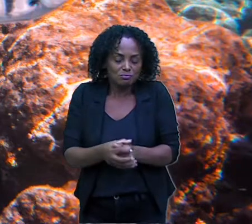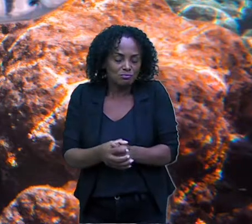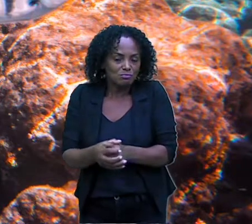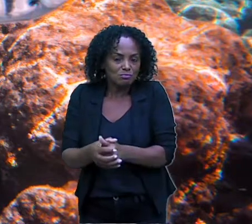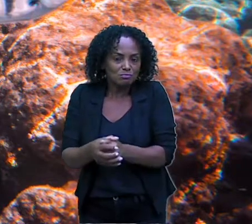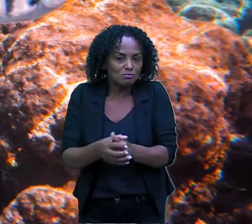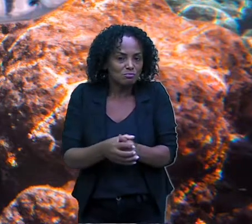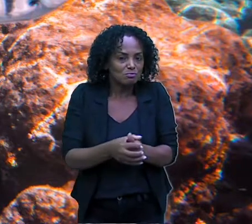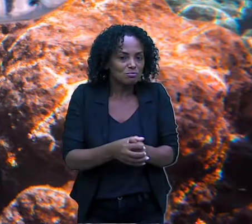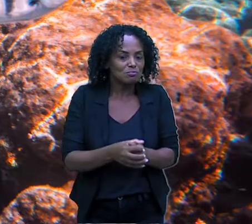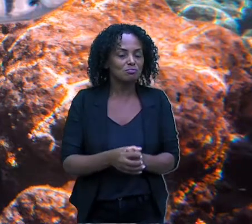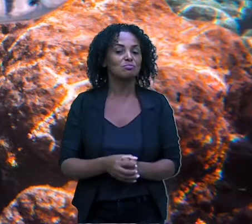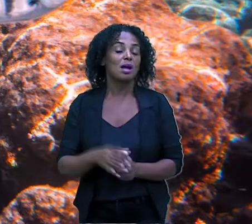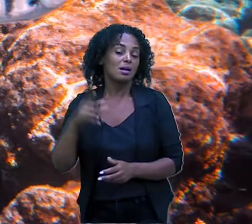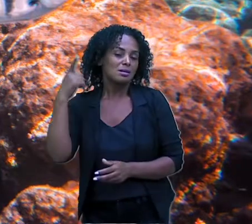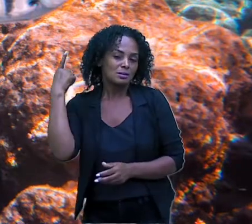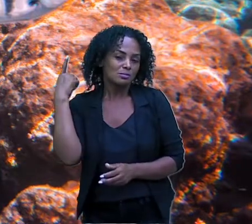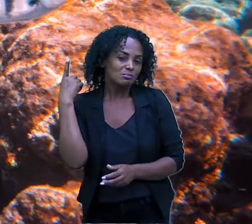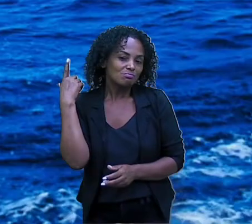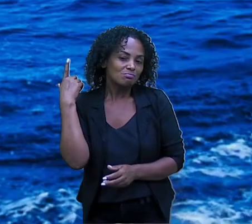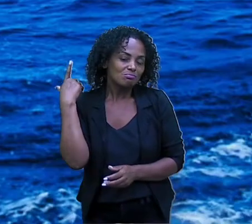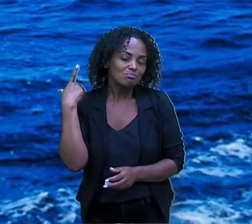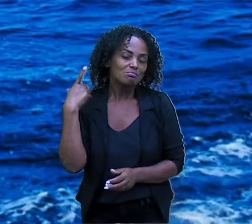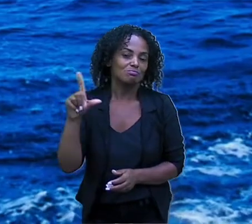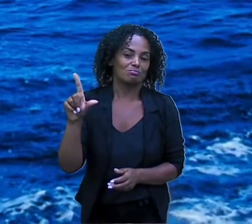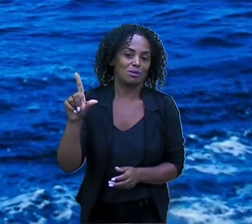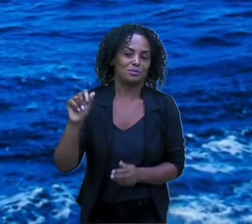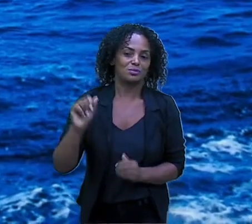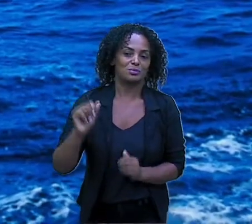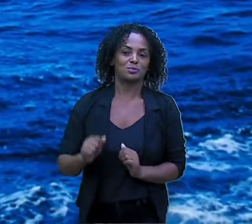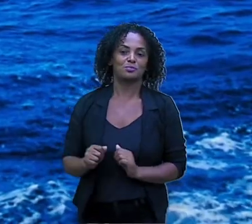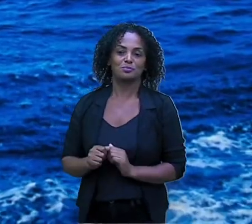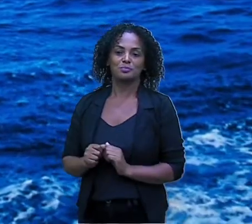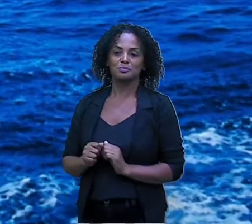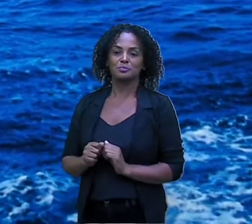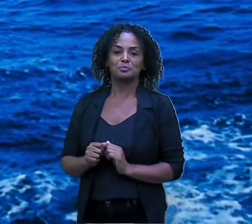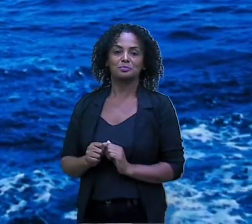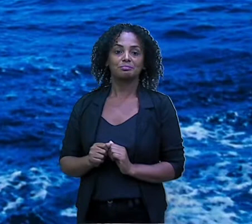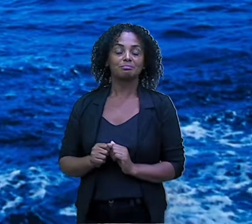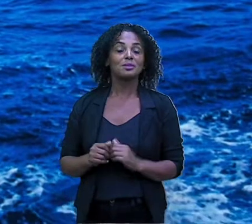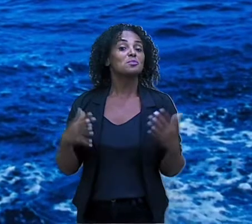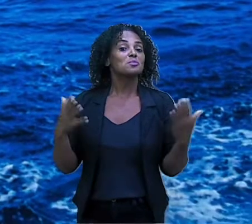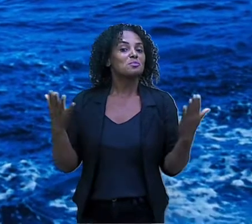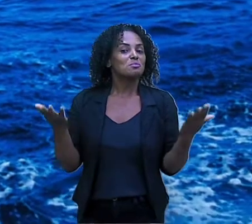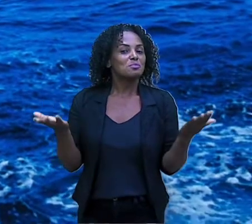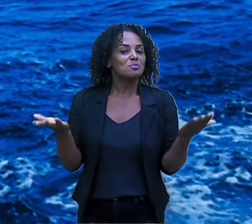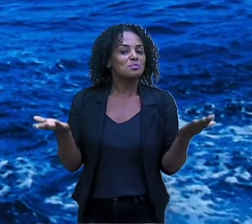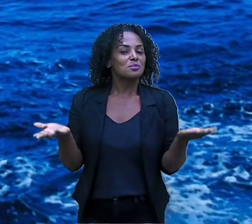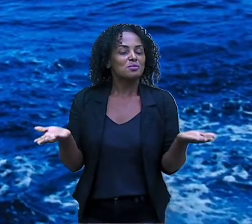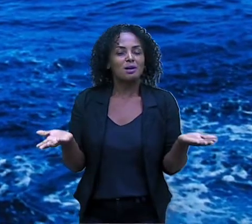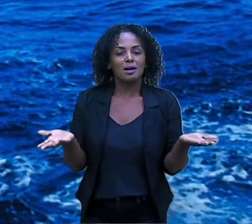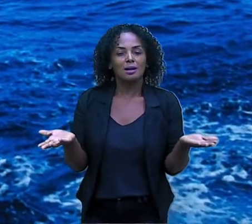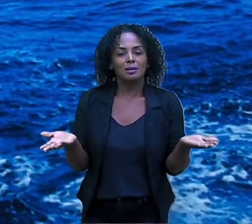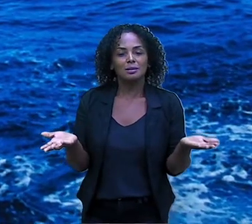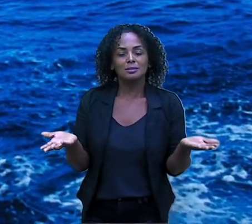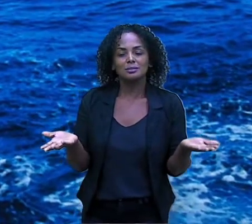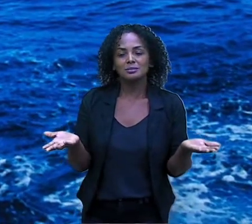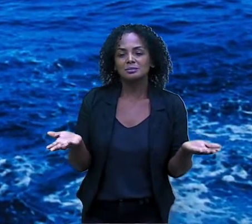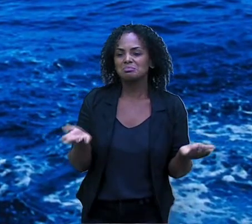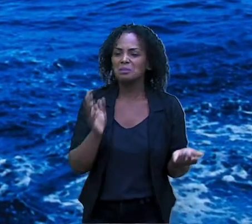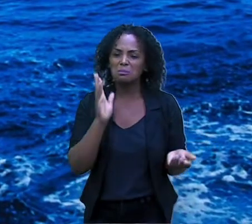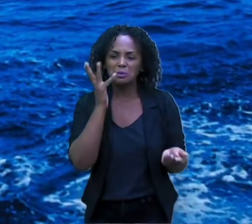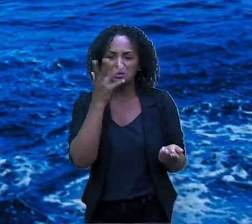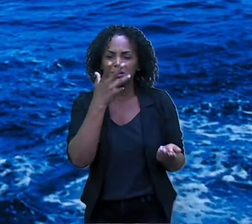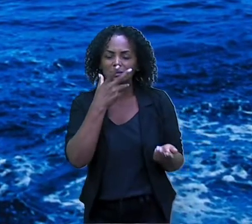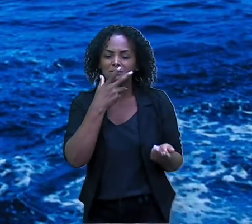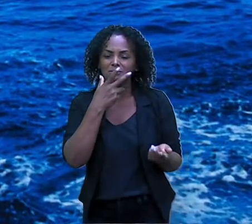Ocean. Next. Vamos continuando aí com o nosso review. E esse aqui tem uma maior vontade de ver, mas eu acho que eu tenho